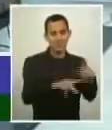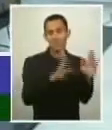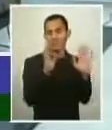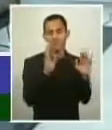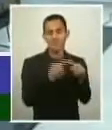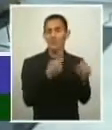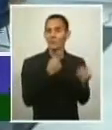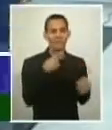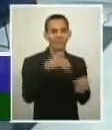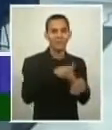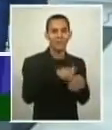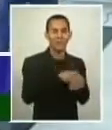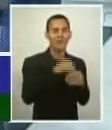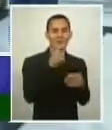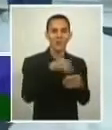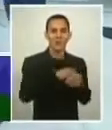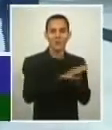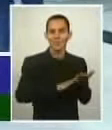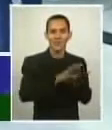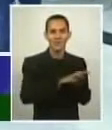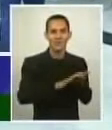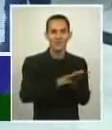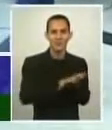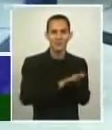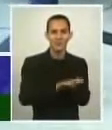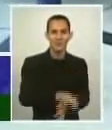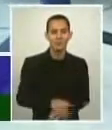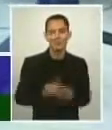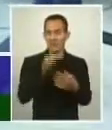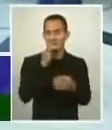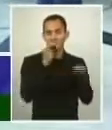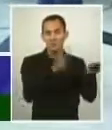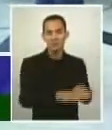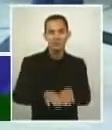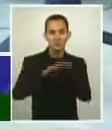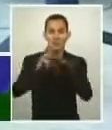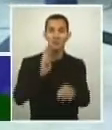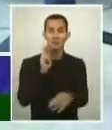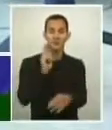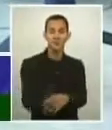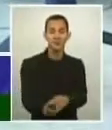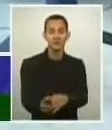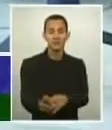É mas não podiam votar e não podiam ser votado em já era uma democracia representativa